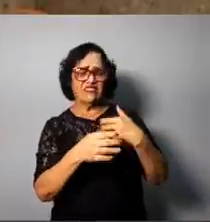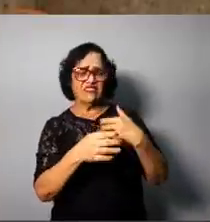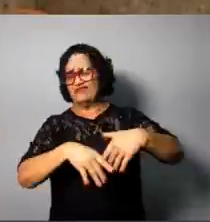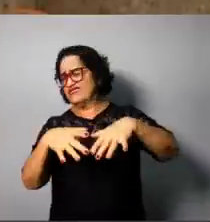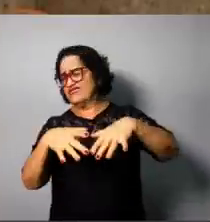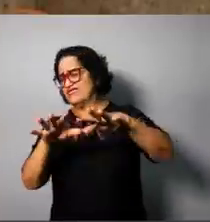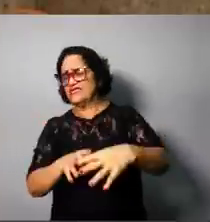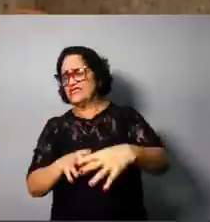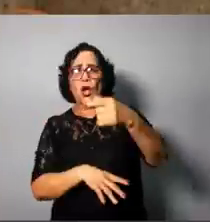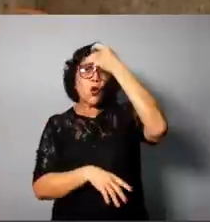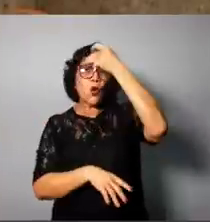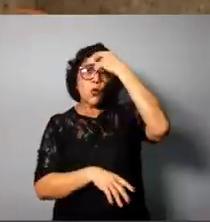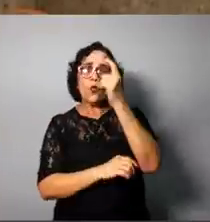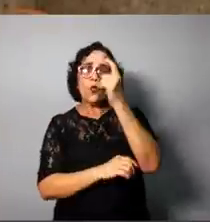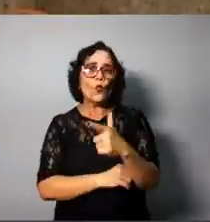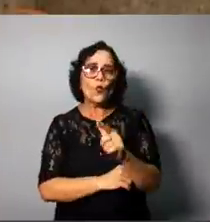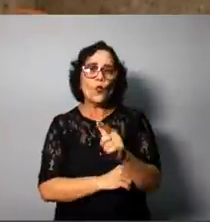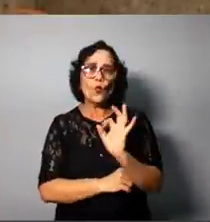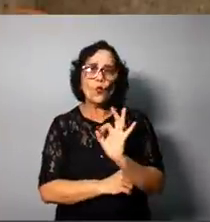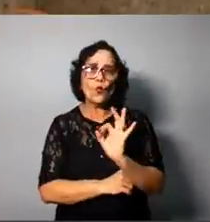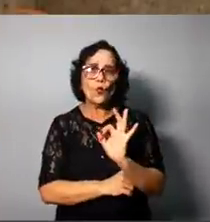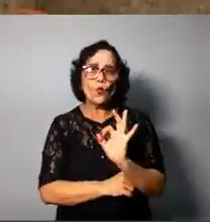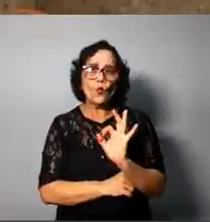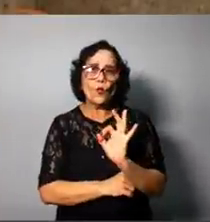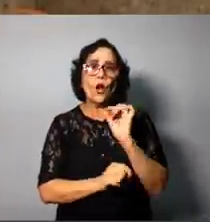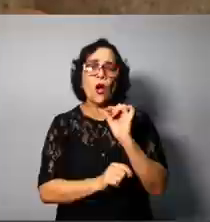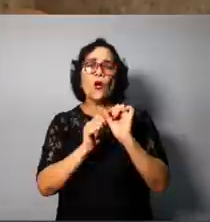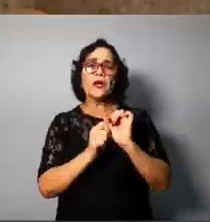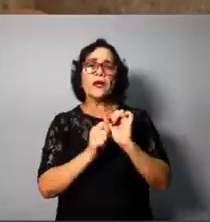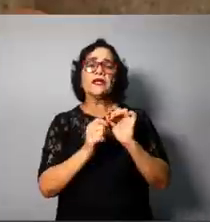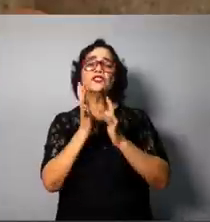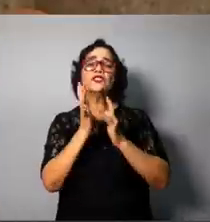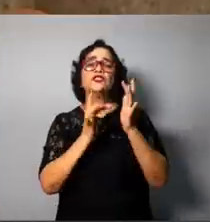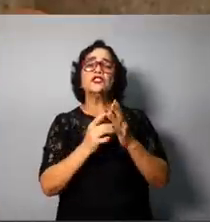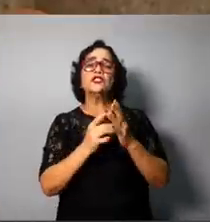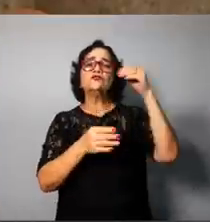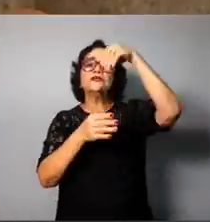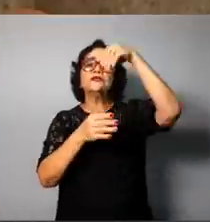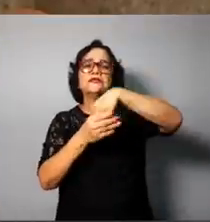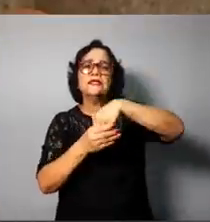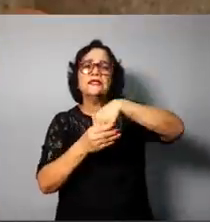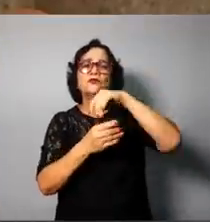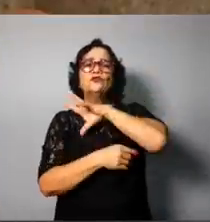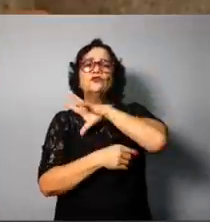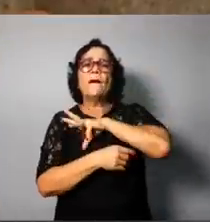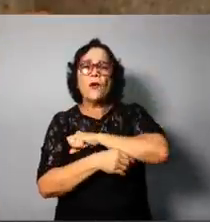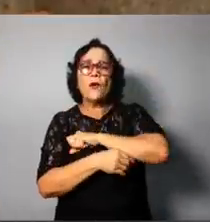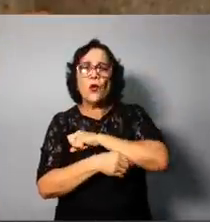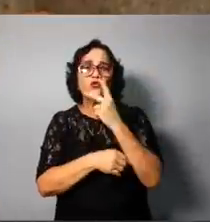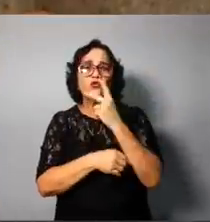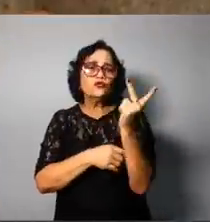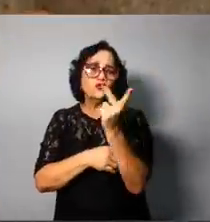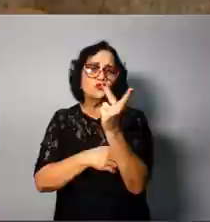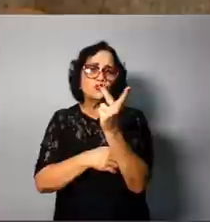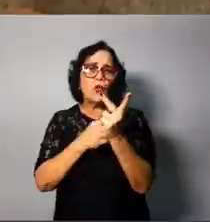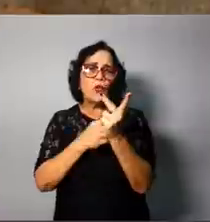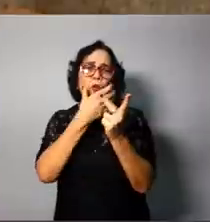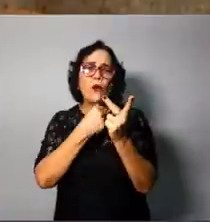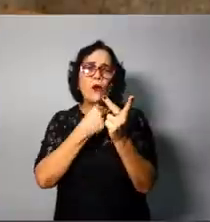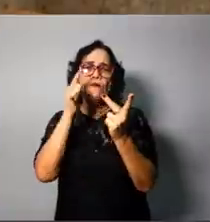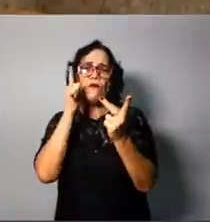consciência que Cristo se manifesta no próprio amor do casal, do homem e da mulher.